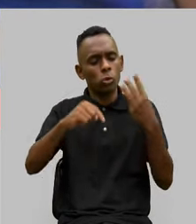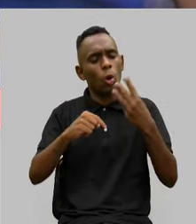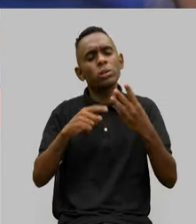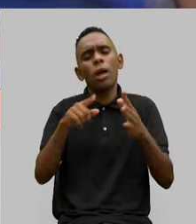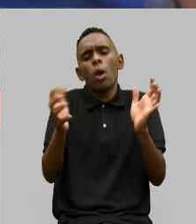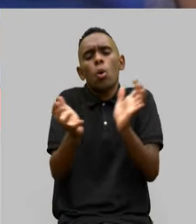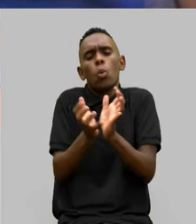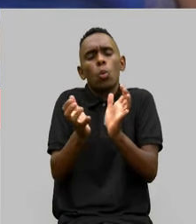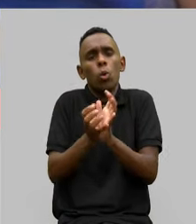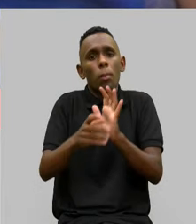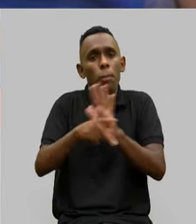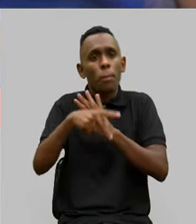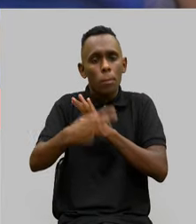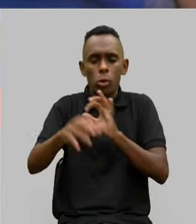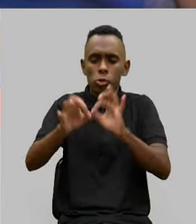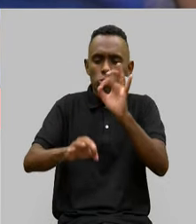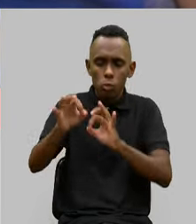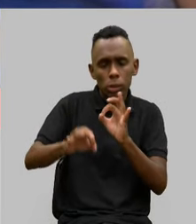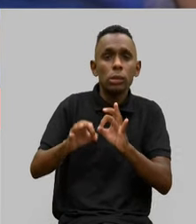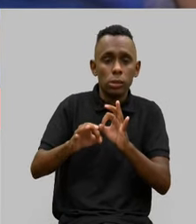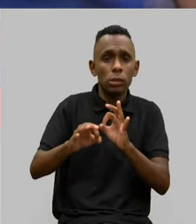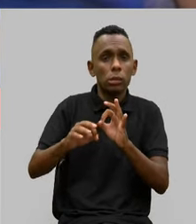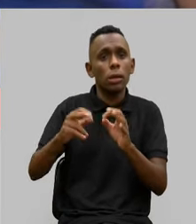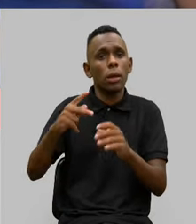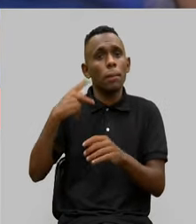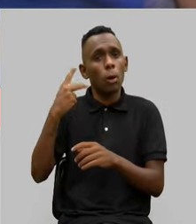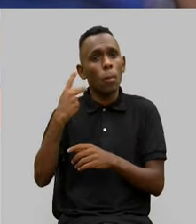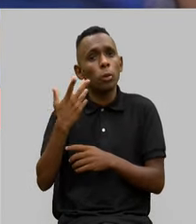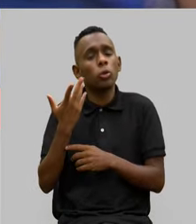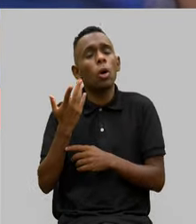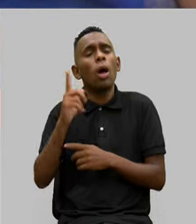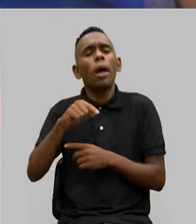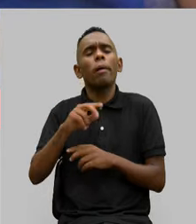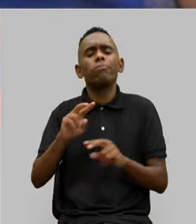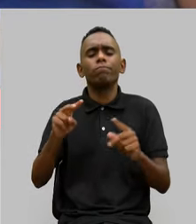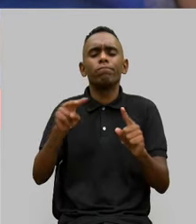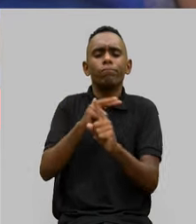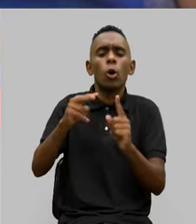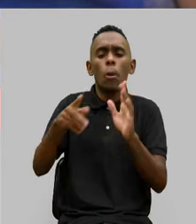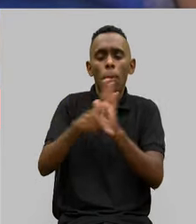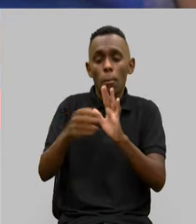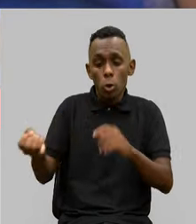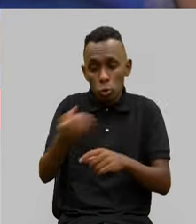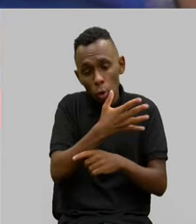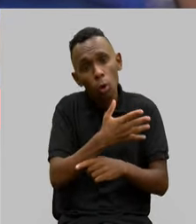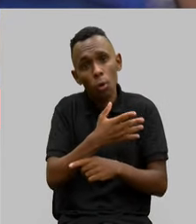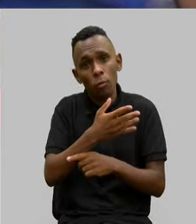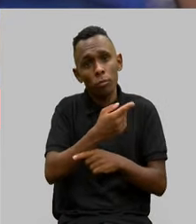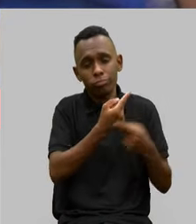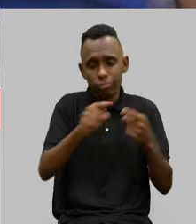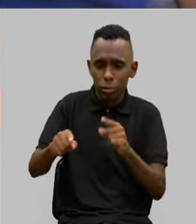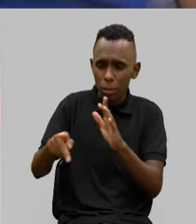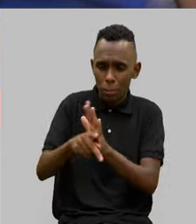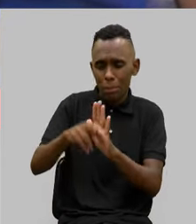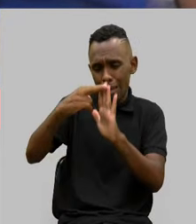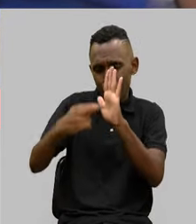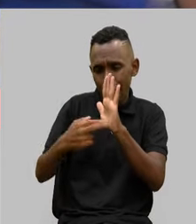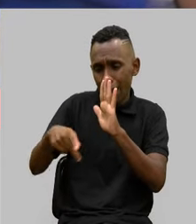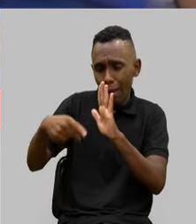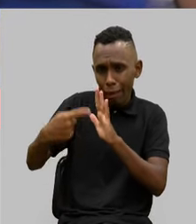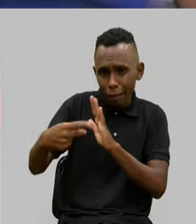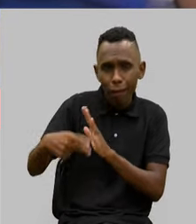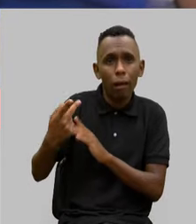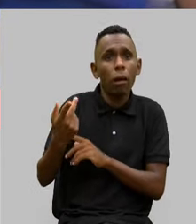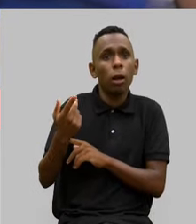de um grupo de juízes e promotores chamado repensando da Guerra as drogas eh porque a gente entende que a lei de drogas a legislação de drogas a lei